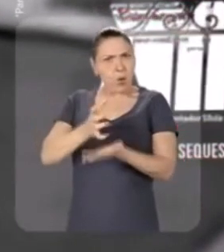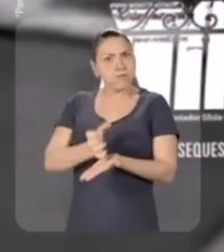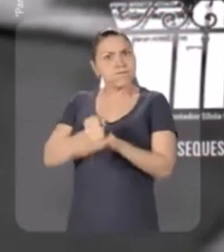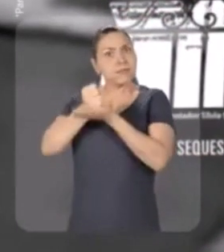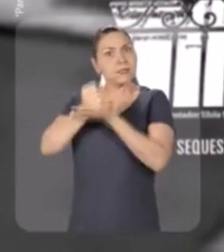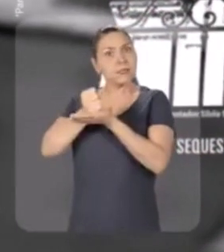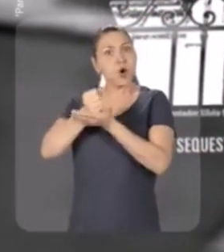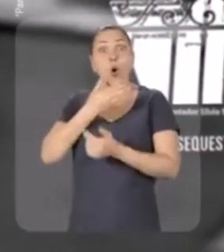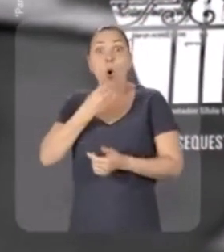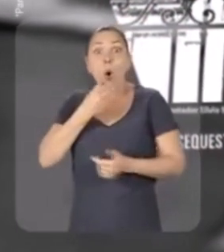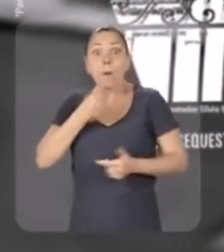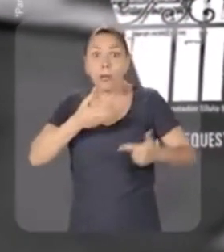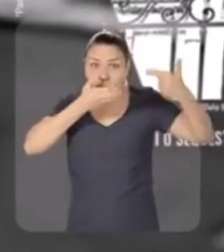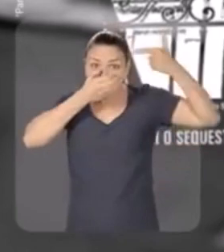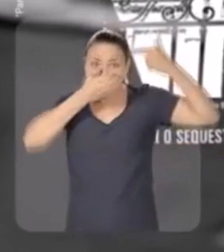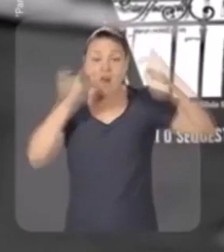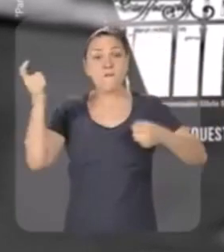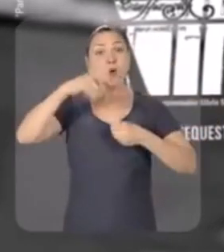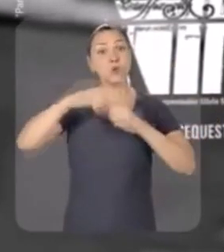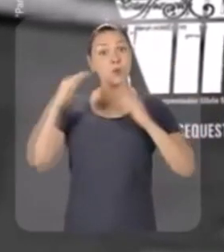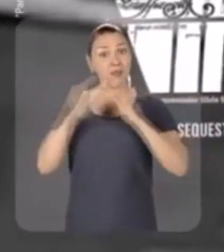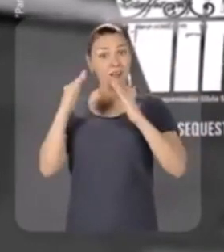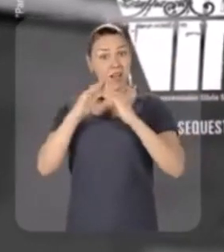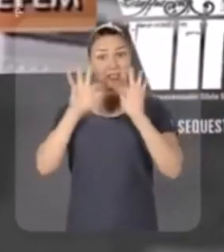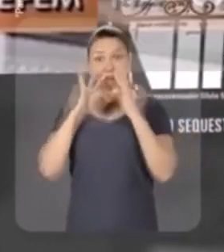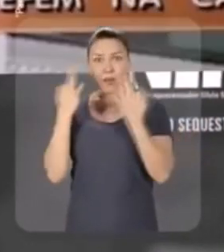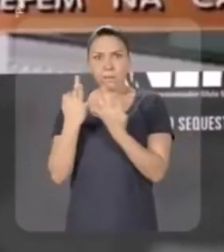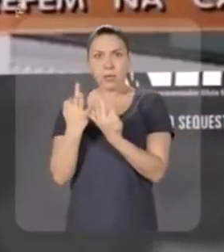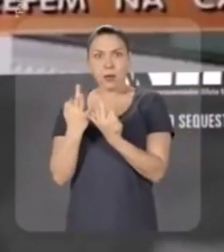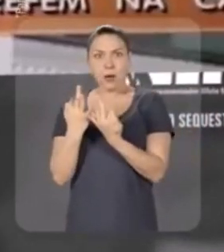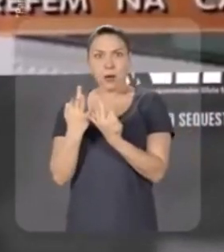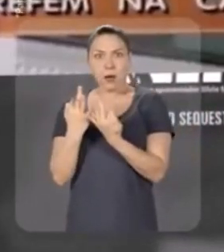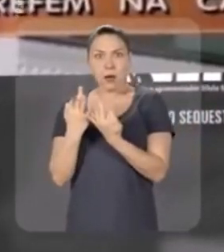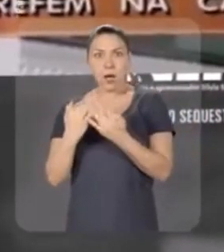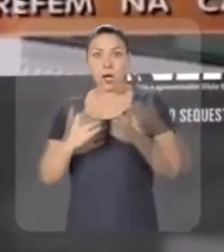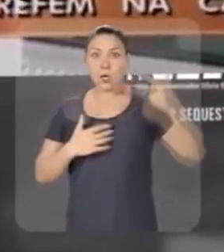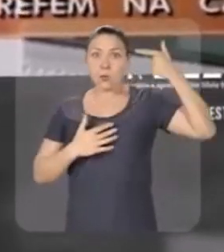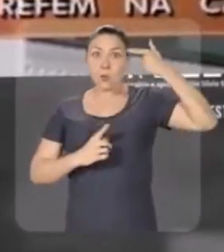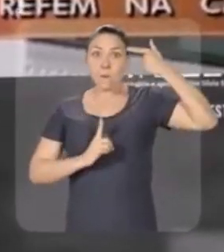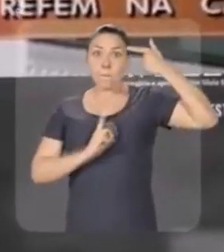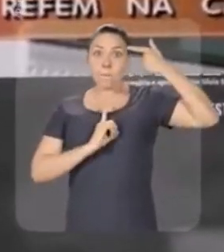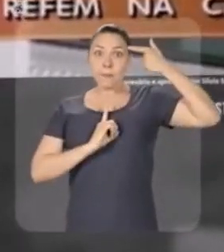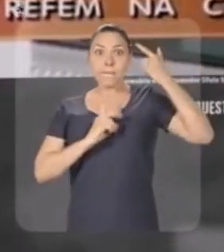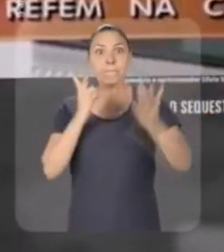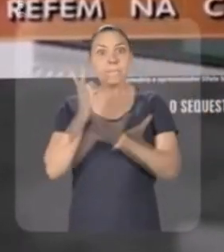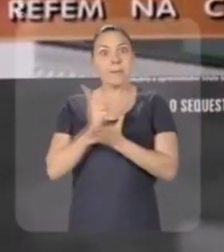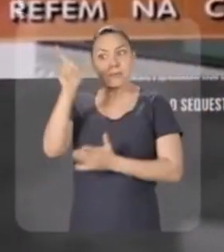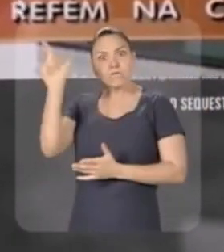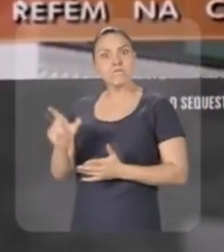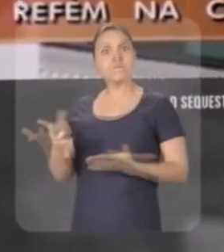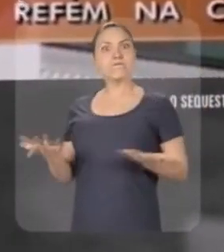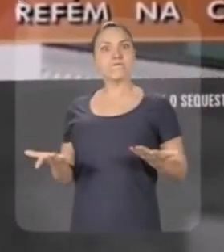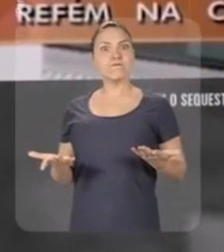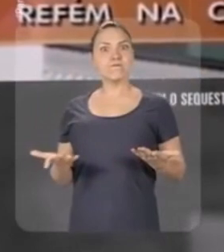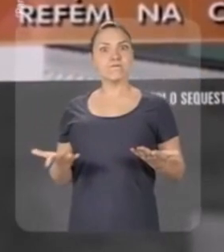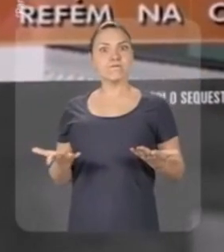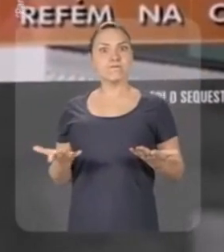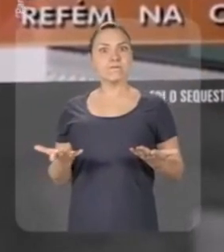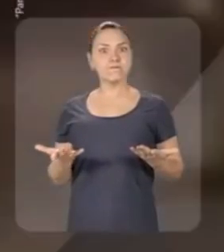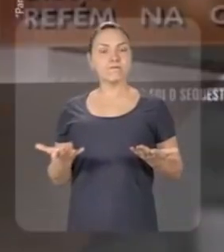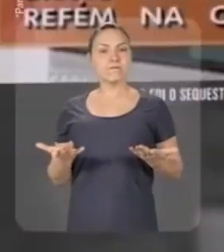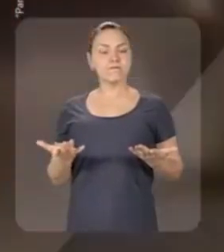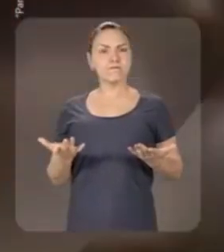pago o resgate, o sequestrador volta à casa da família e mantém, sob a mira de seu revólver, o próprio Silvio